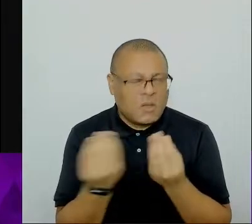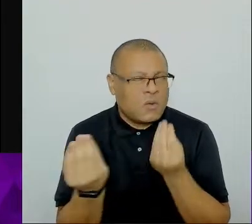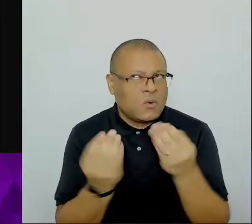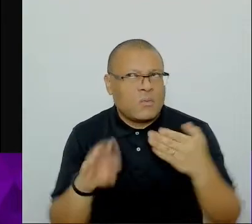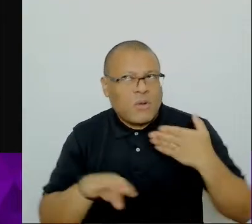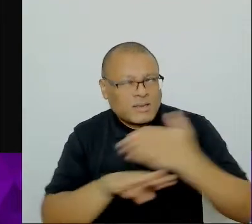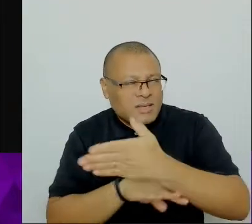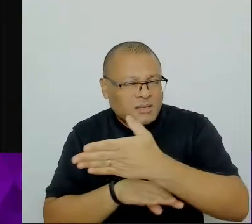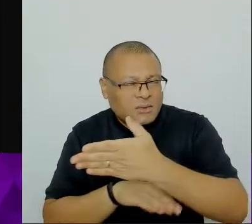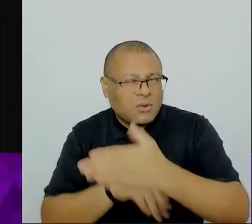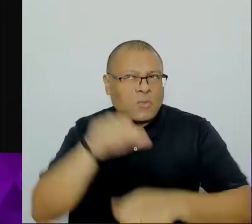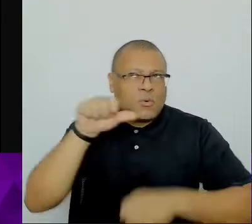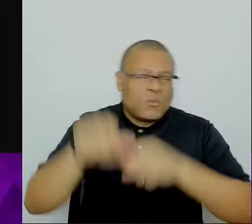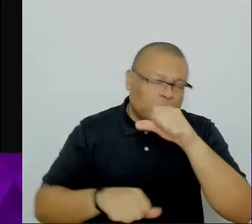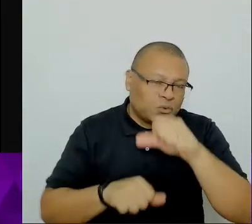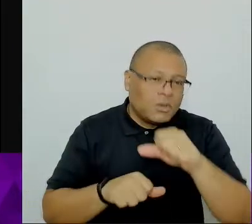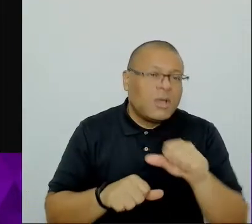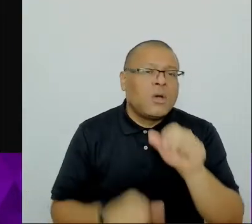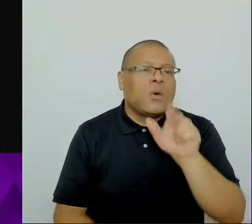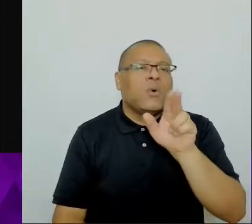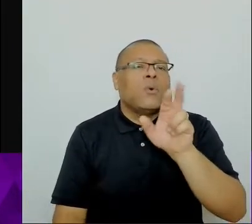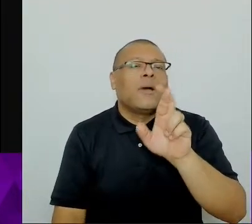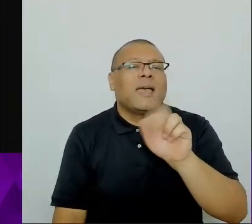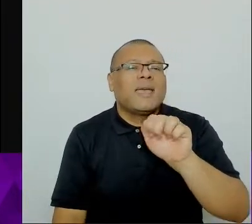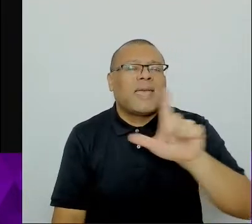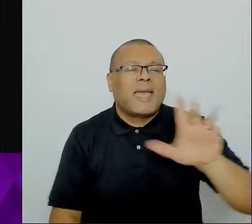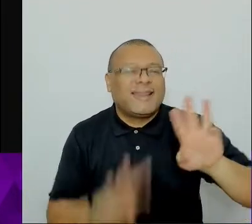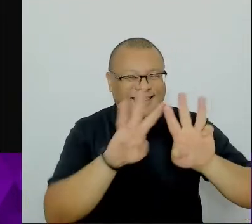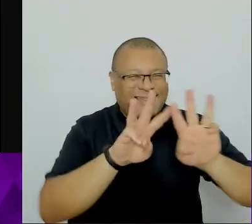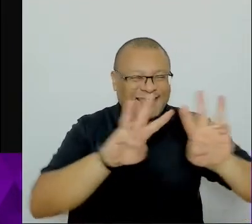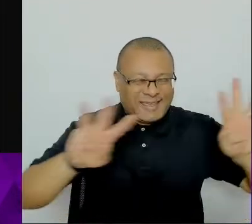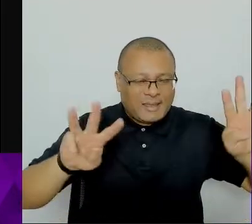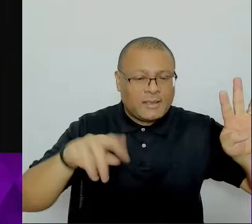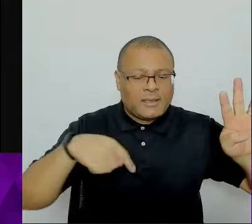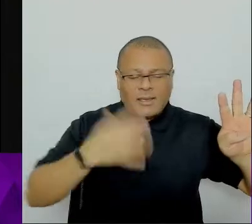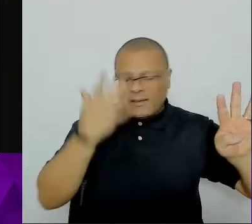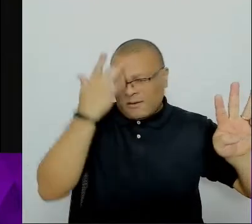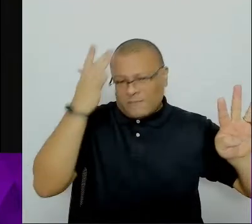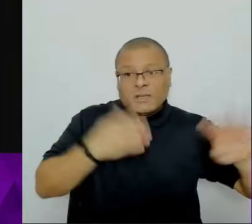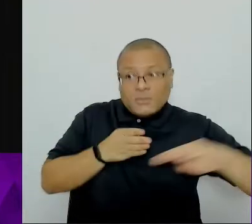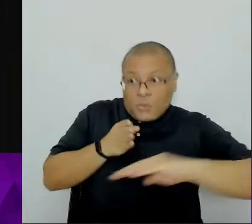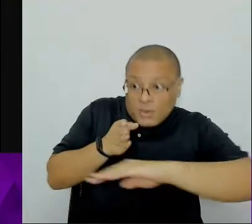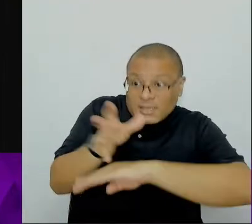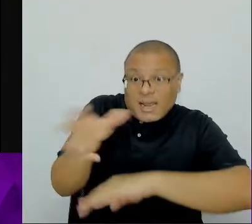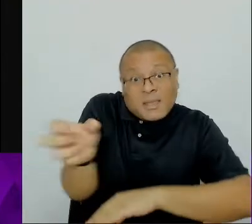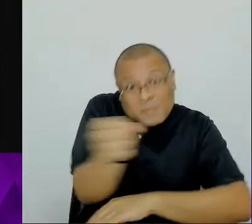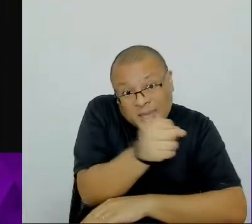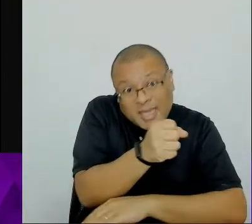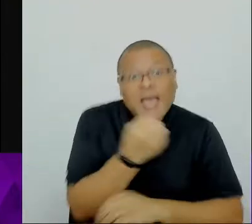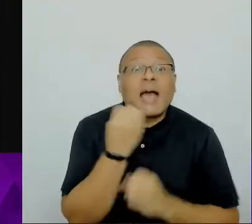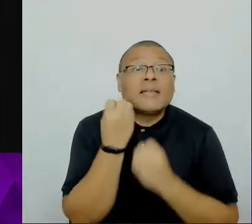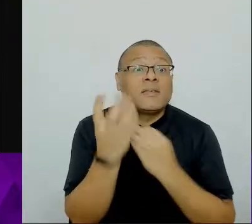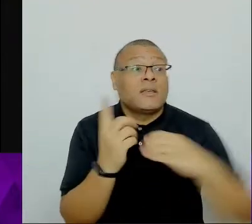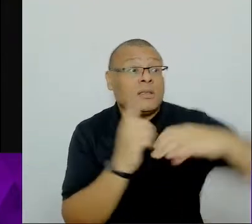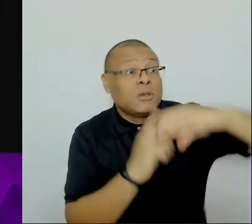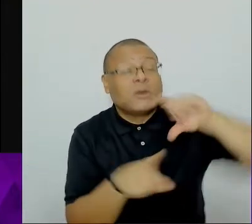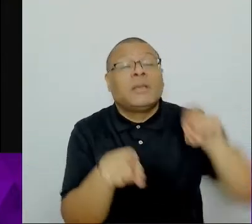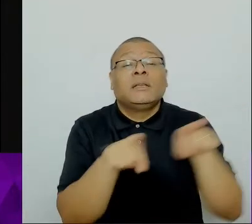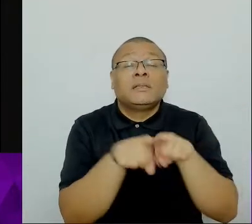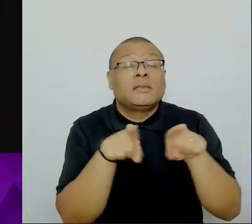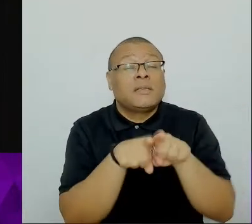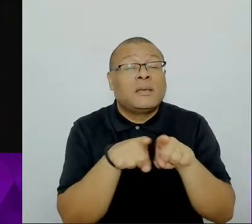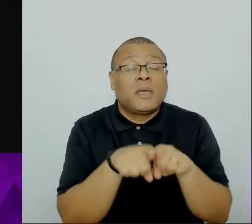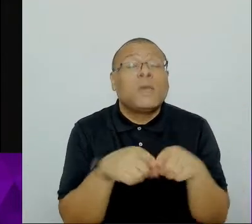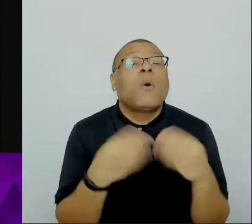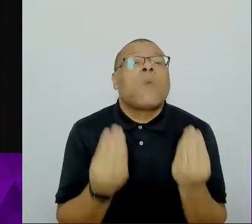como é que a gente consegue montar um URL que seja fácil para a gente, desenvolvedor ou desenvolvedora, montar e fácil para os nossos clientes buscarem,